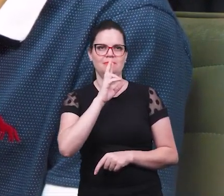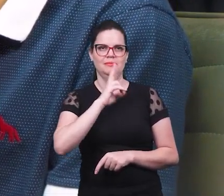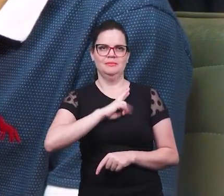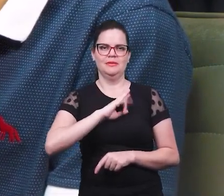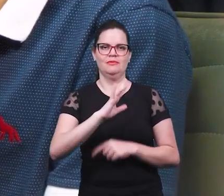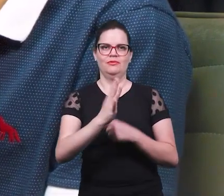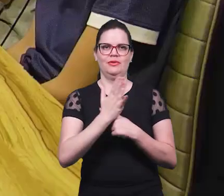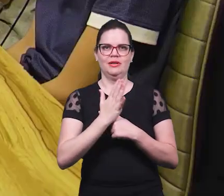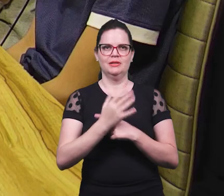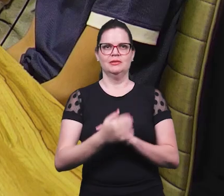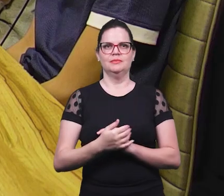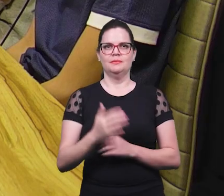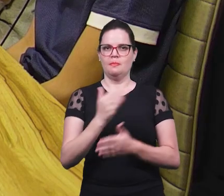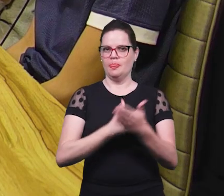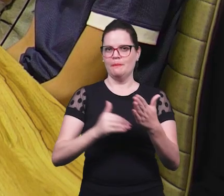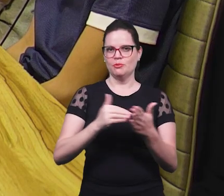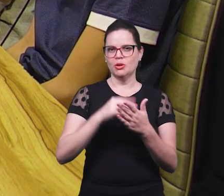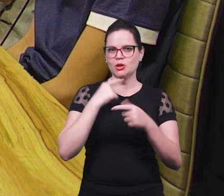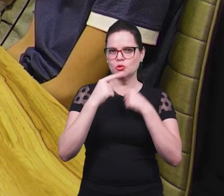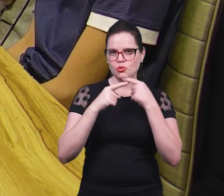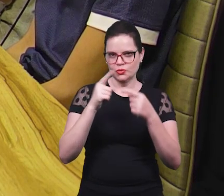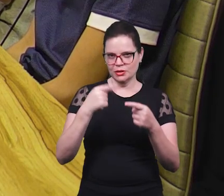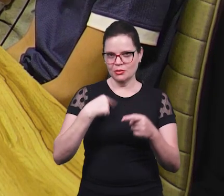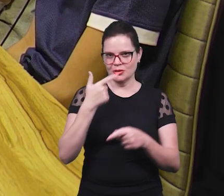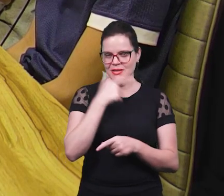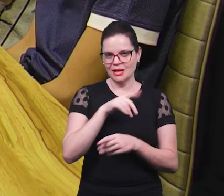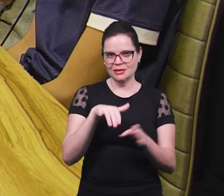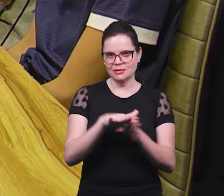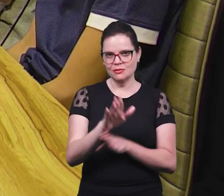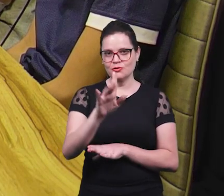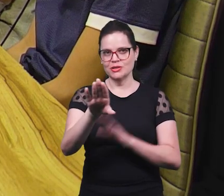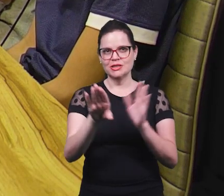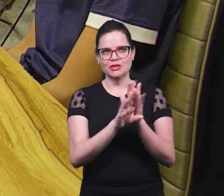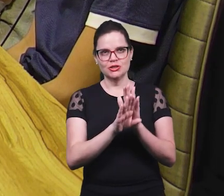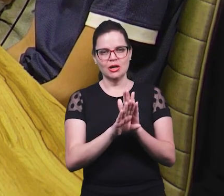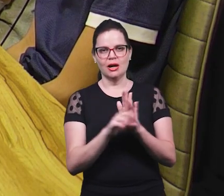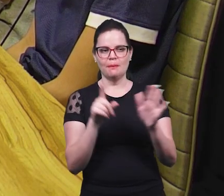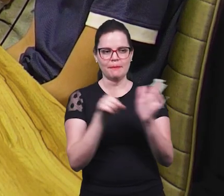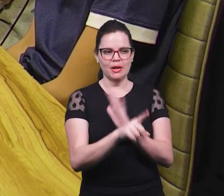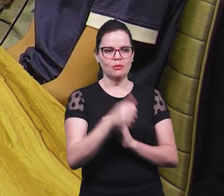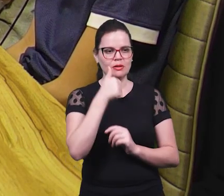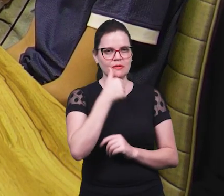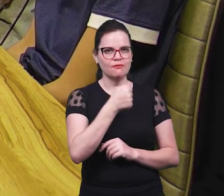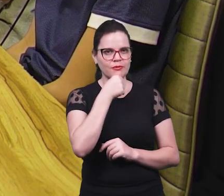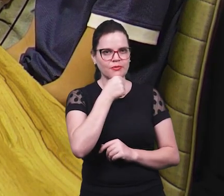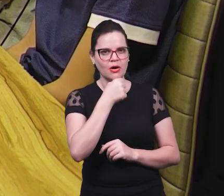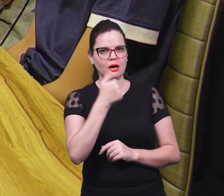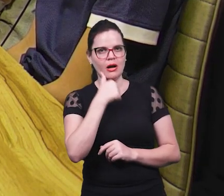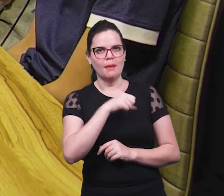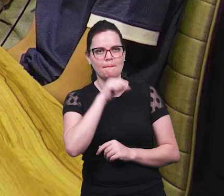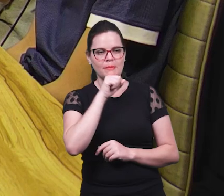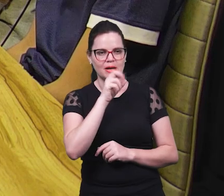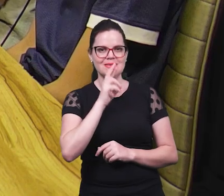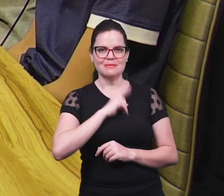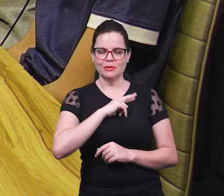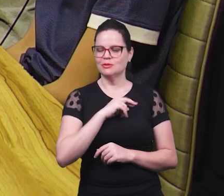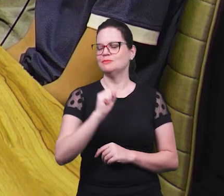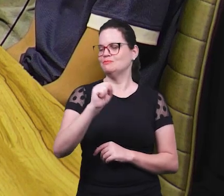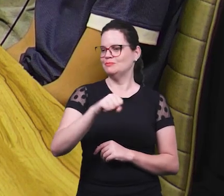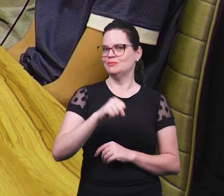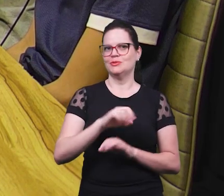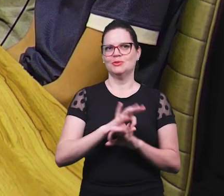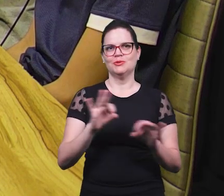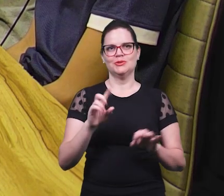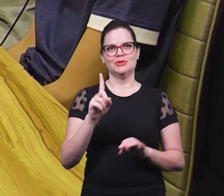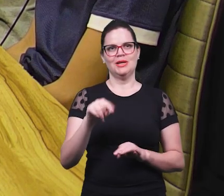gente. E aí ela tira todas as suas dúvidas. Sim. Tudo que você chega e pergunta, a vovó ou a mamãe responde. Sim.